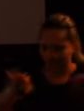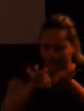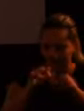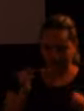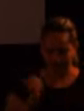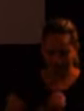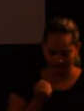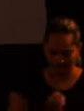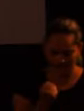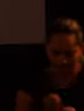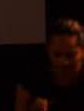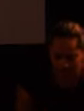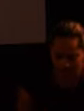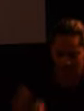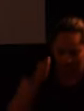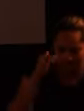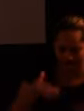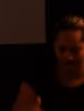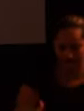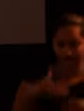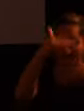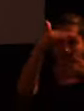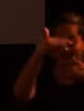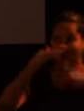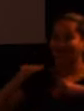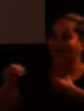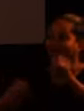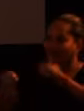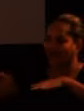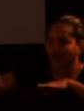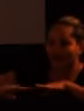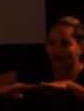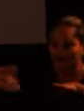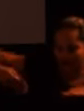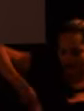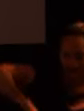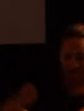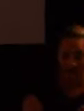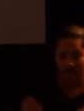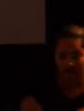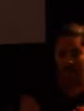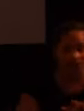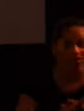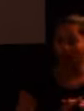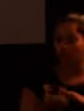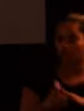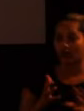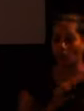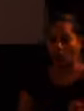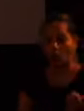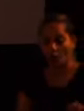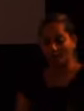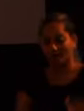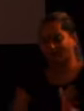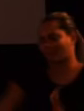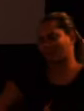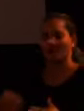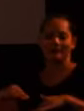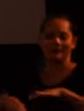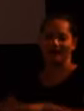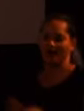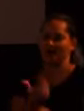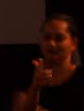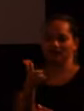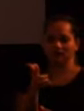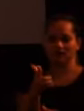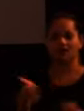terreno, empreendimento de 1000 metros quadrados. Mas as garagens que eu construí não entram para essa conta. Entendeu? Então, efetivamente, eu tenho um